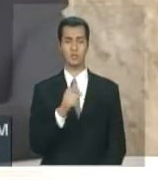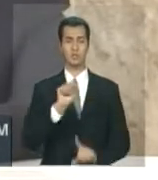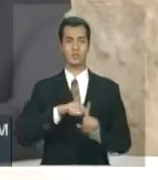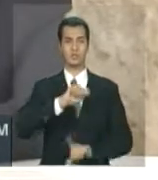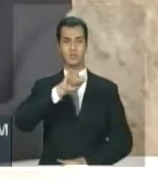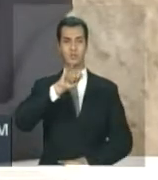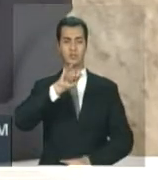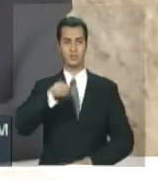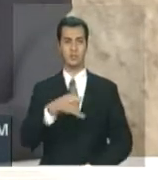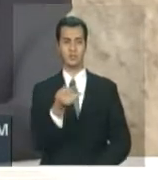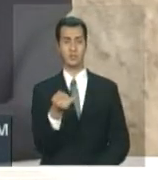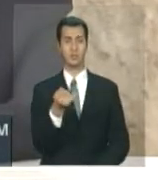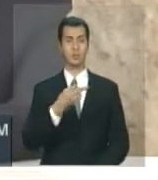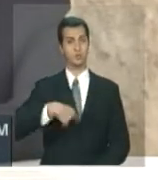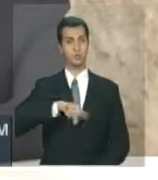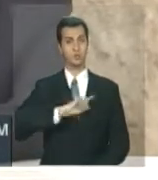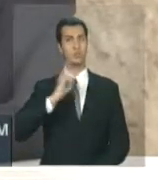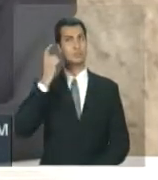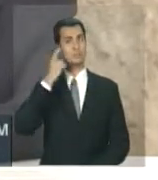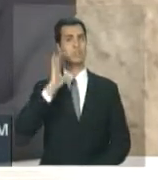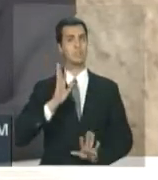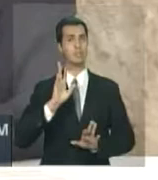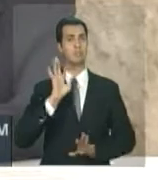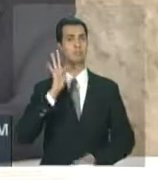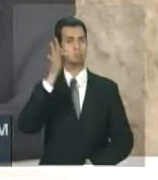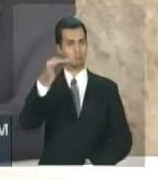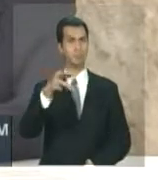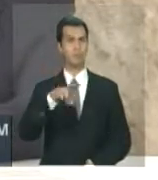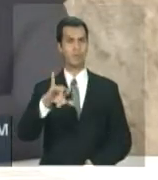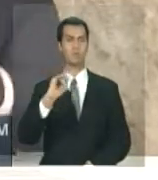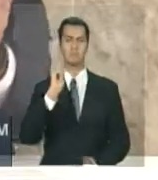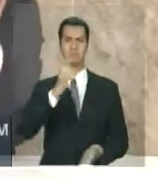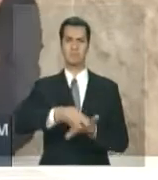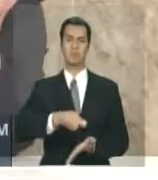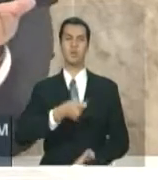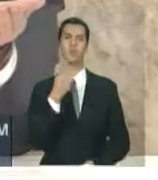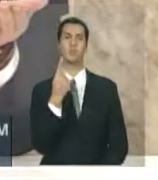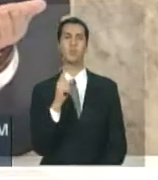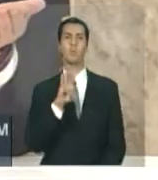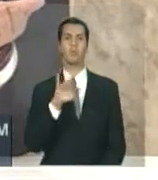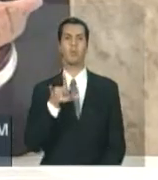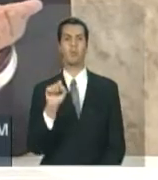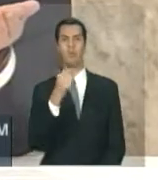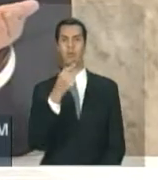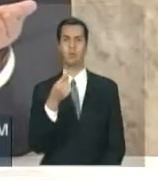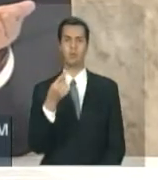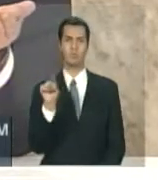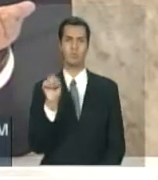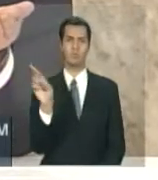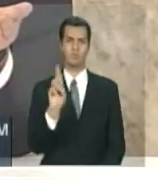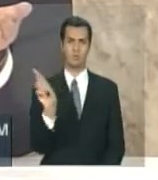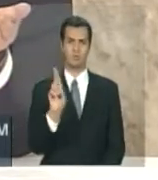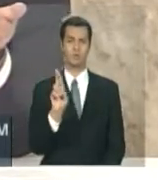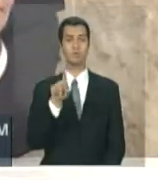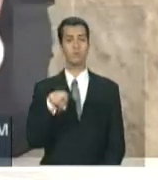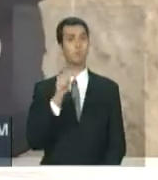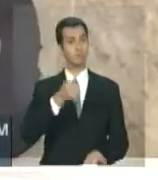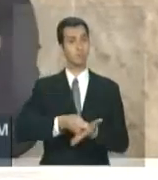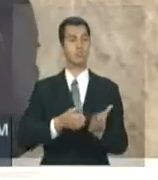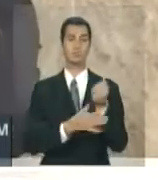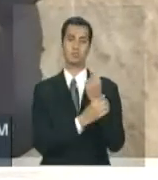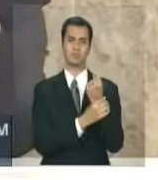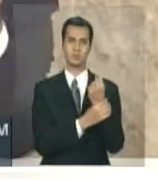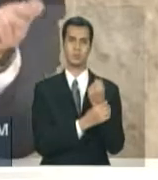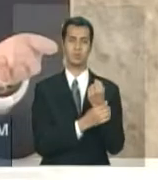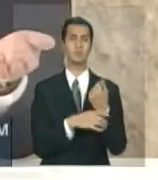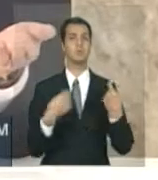já temos uma previsão de desembolso de 1 bilhão de seguro, quase, proveniente da seca. Isso são